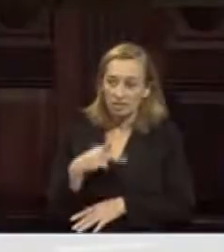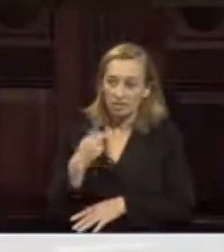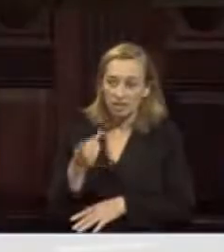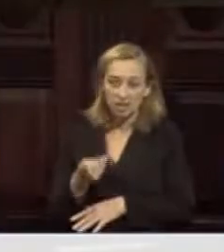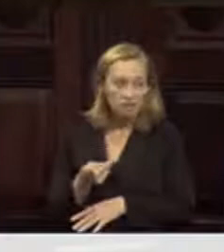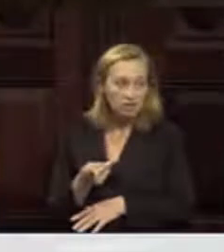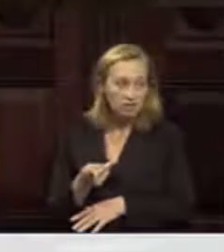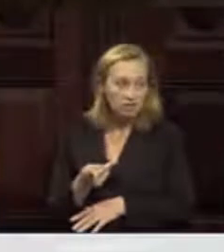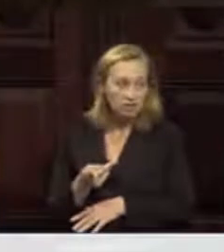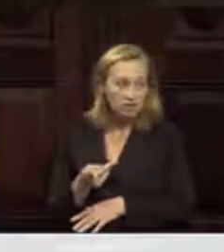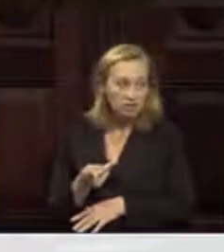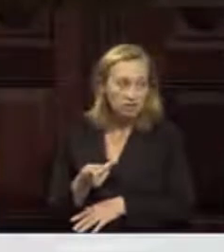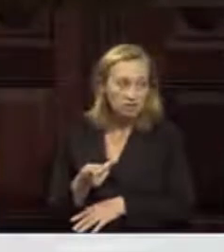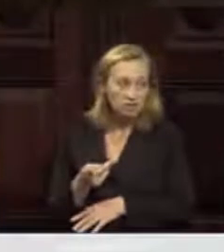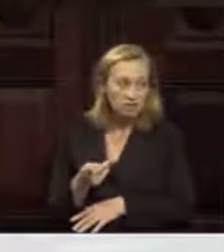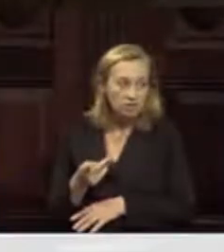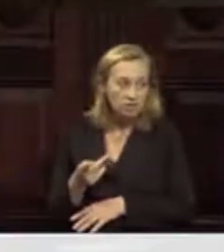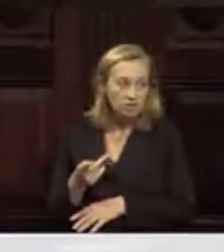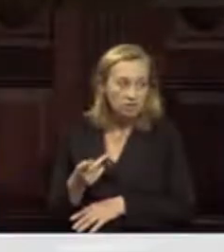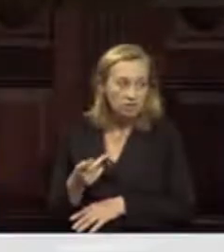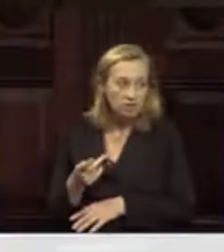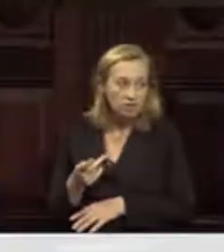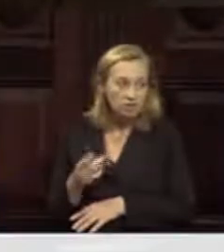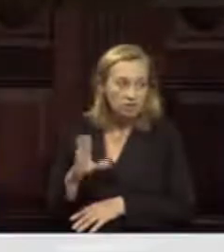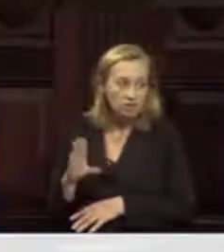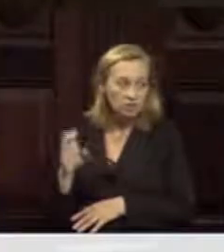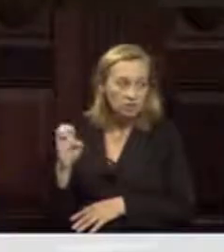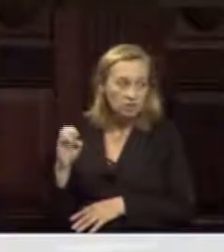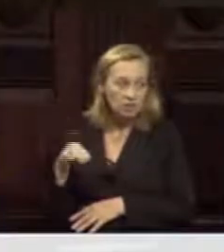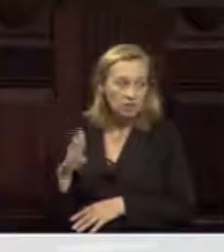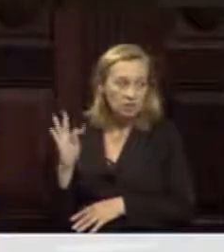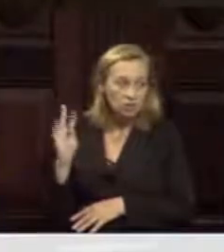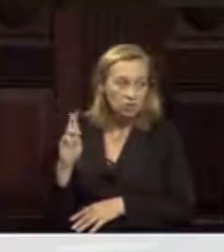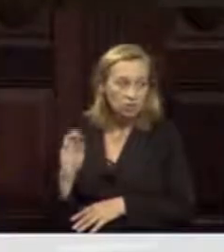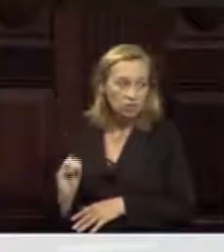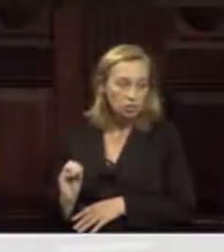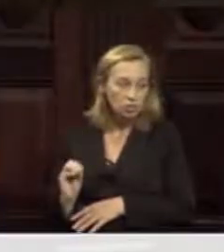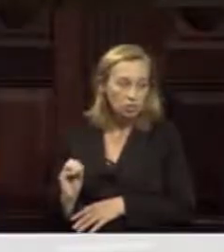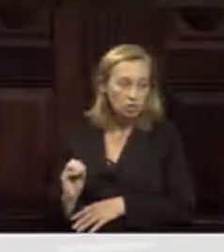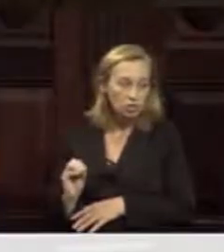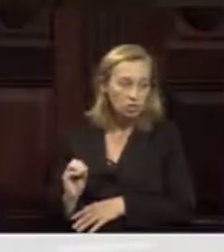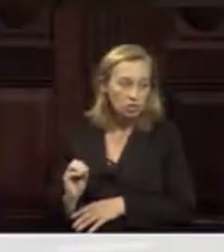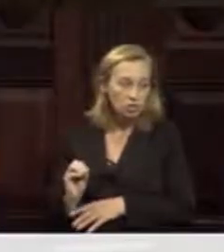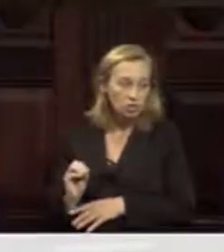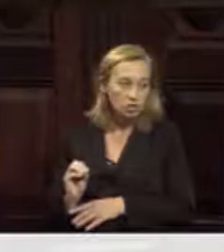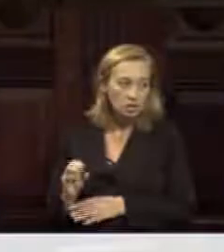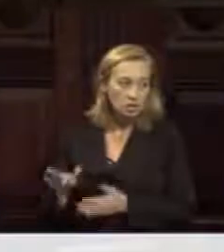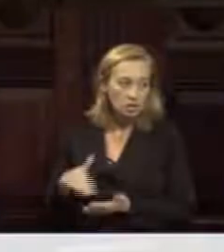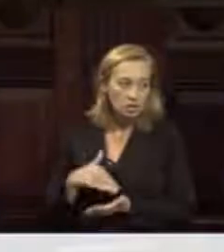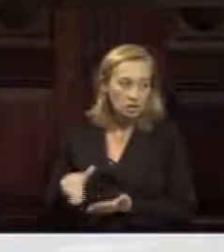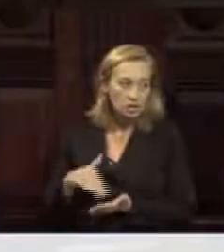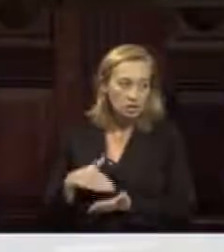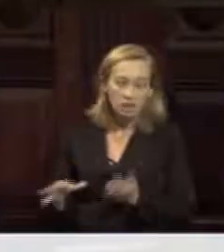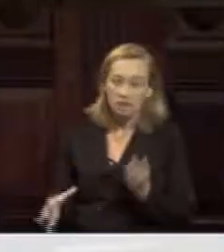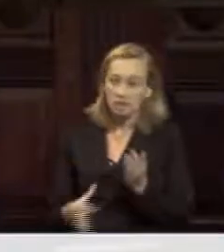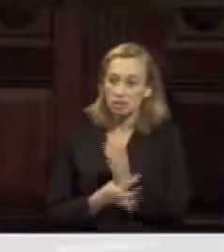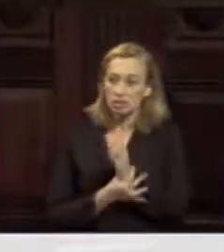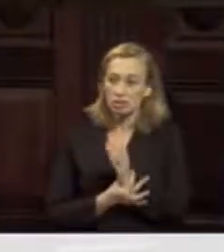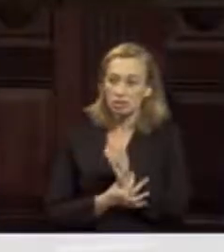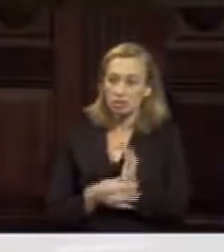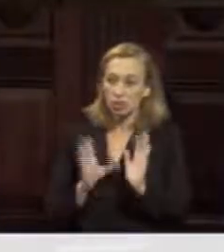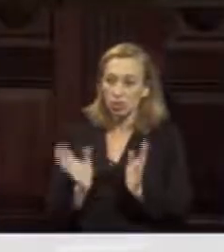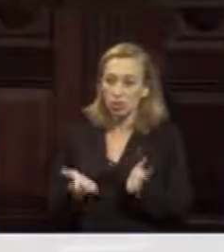manifestação no Centro Integrado de Comando e Controle, que é ocupado pela Secretaria de Segurança,